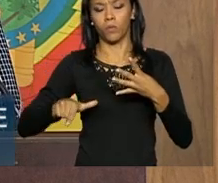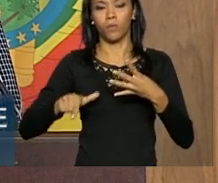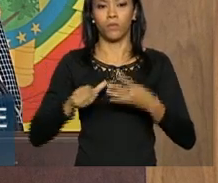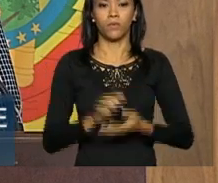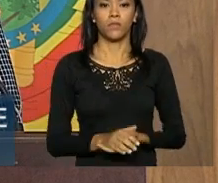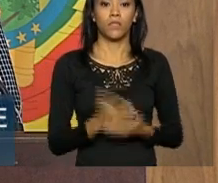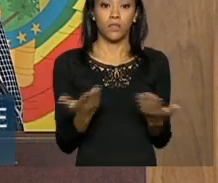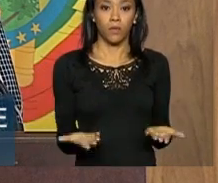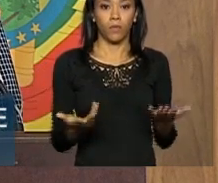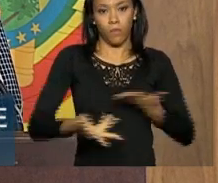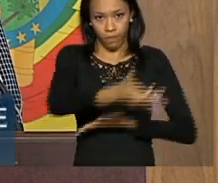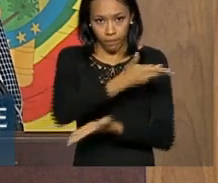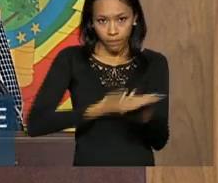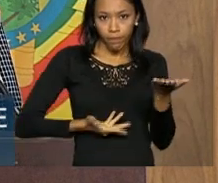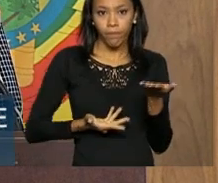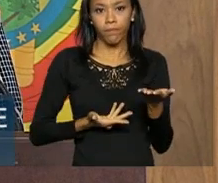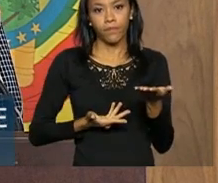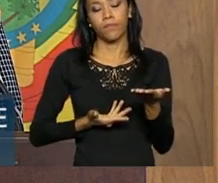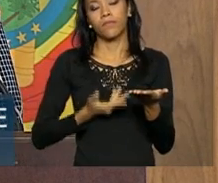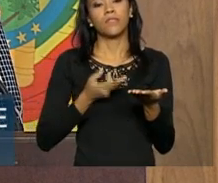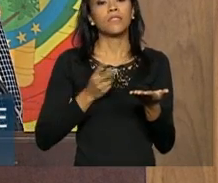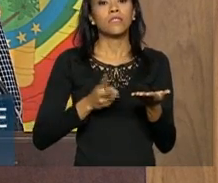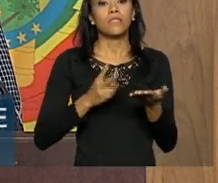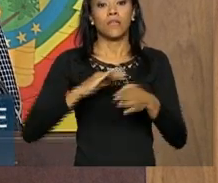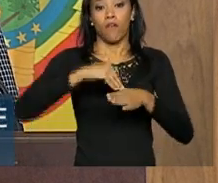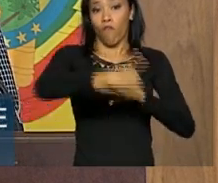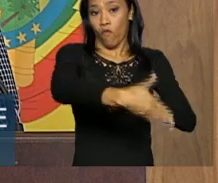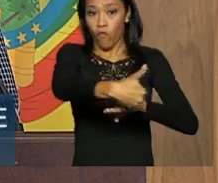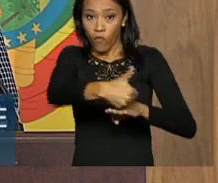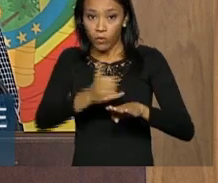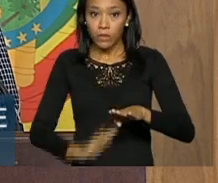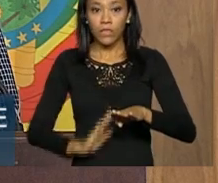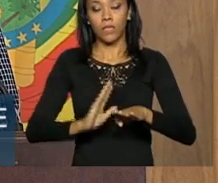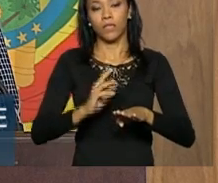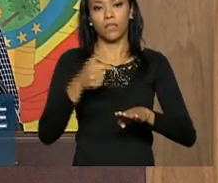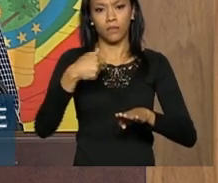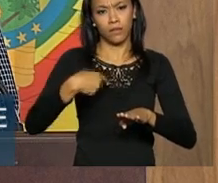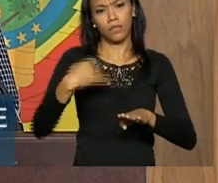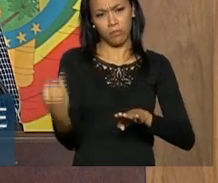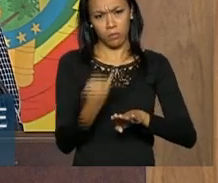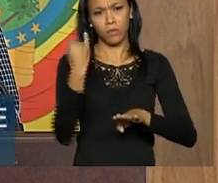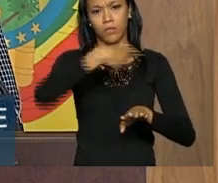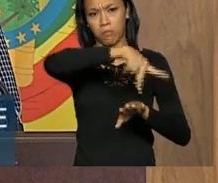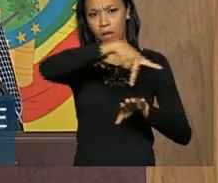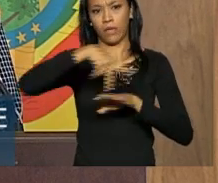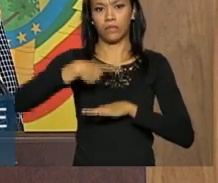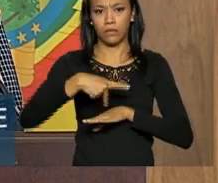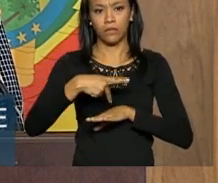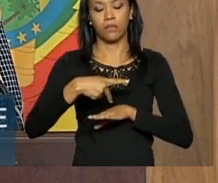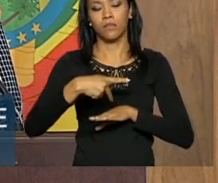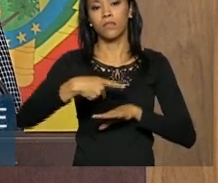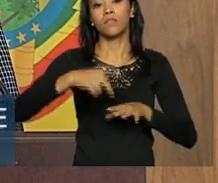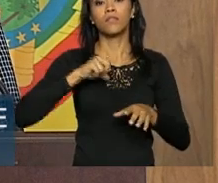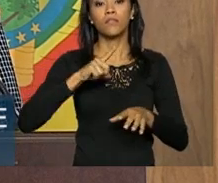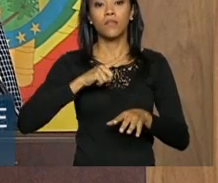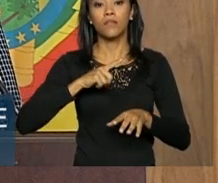A cooperação é fronteiriça, necessária entre países que